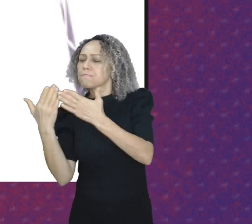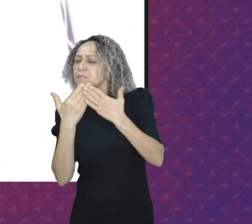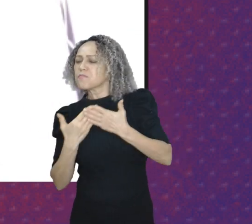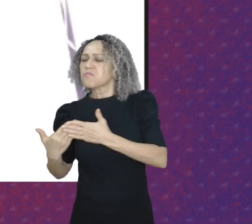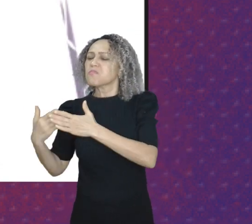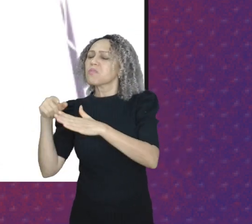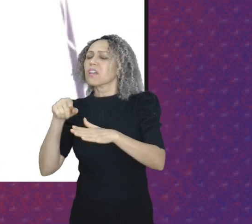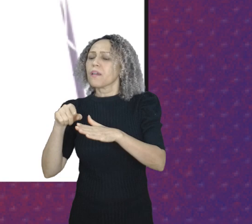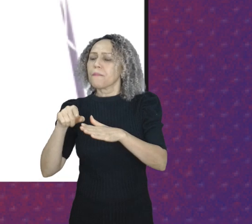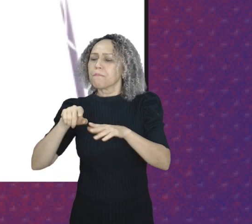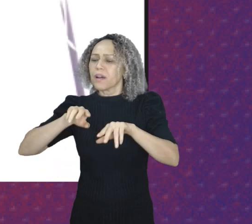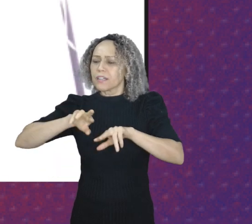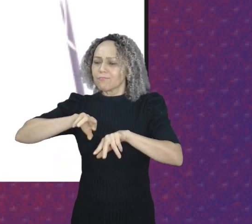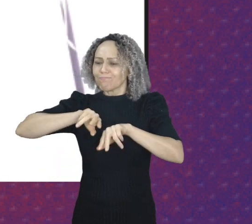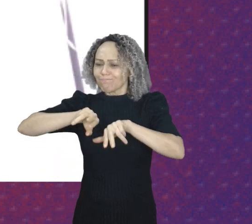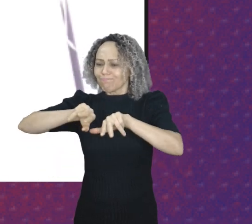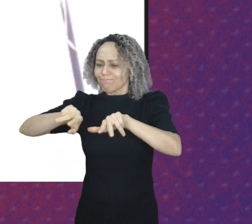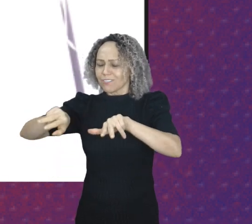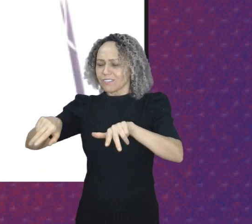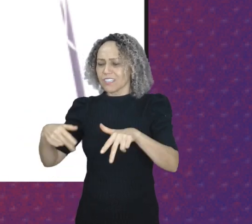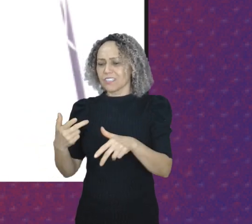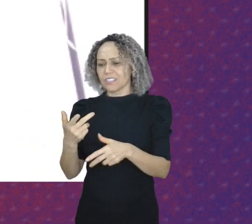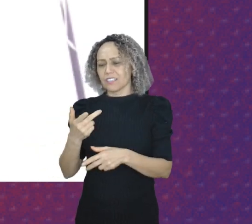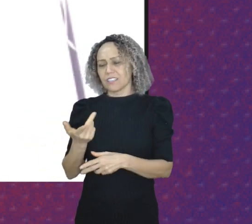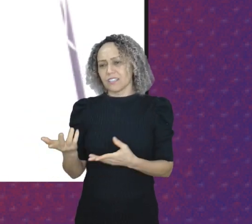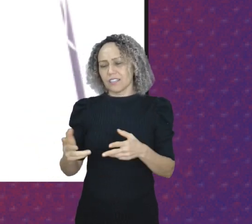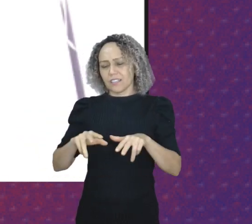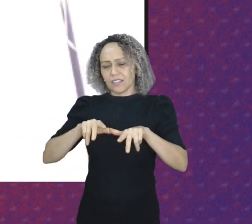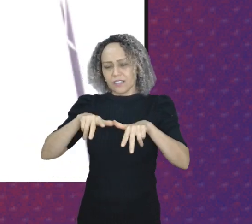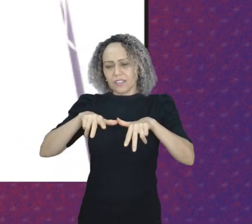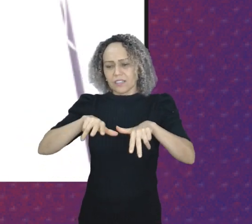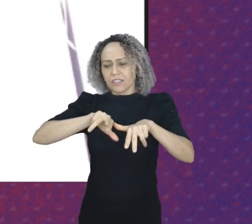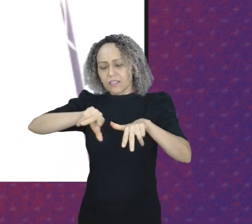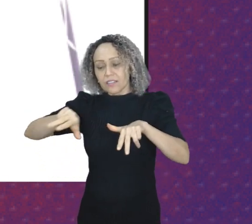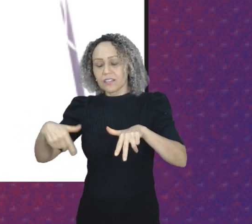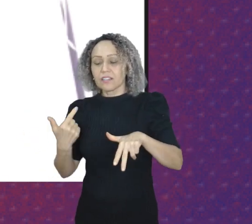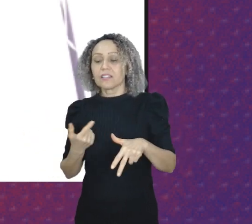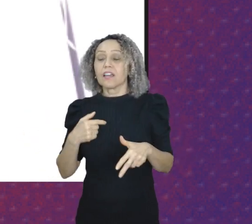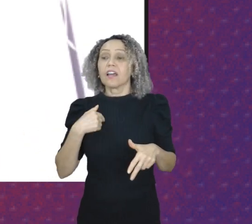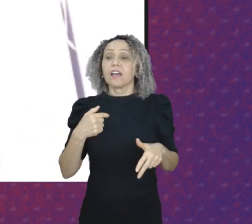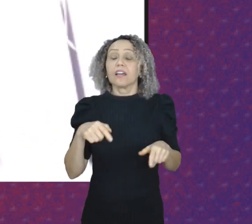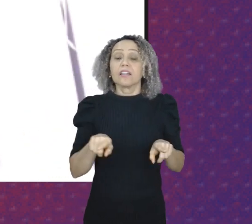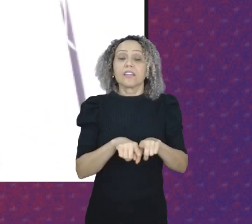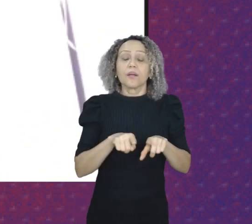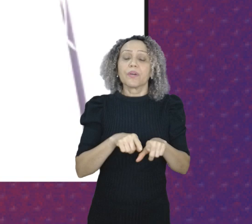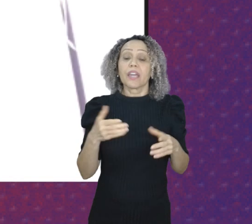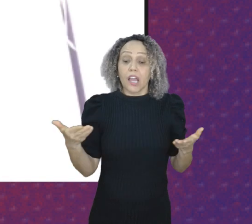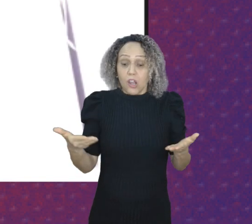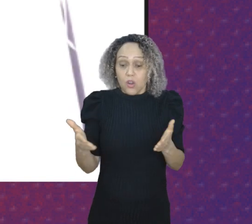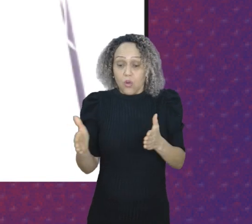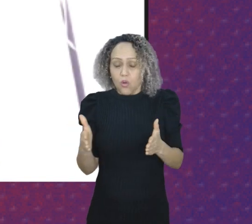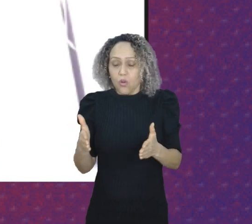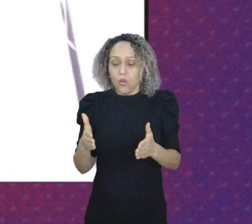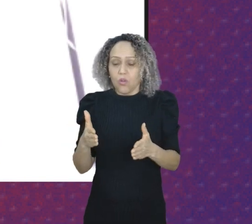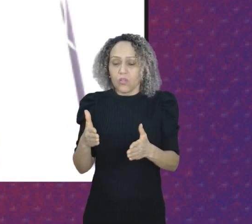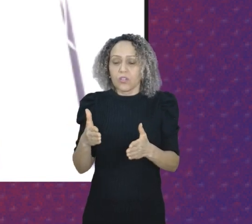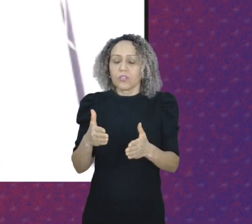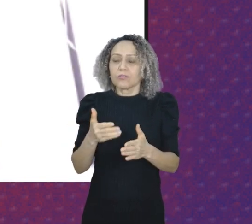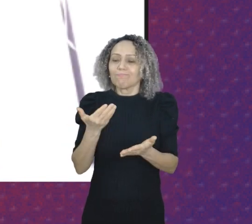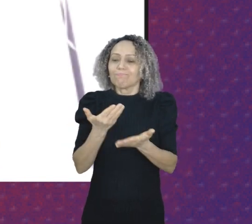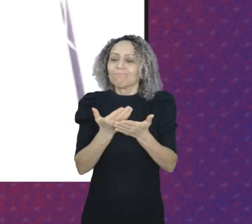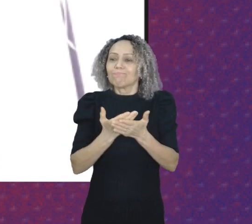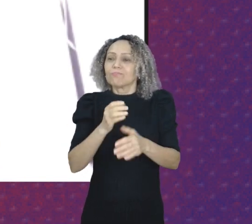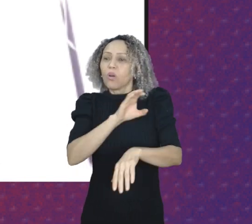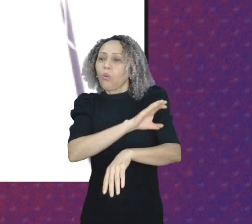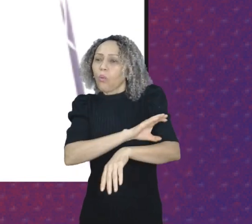Atualmente, na formação acadêmica, eu sou graduanda das Ciências Sociais e Ciências Políticas na Universidade Federal do Pampa, aqui no campus